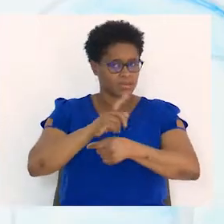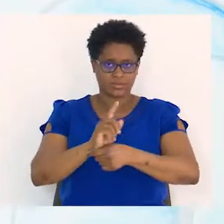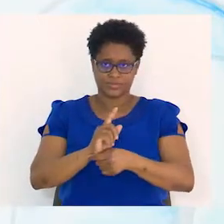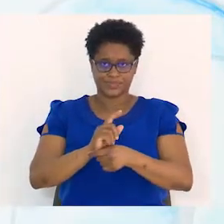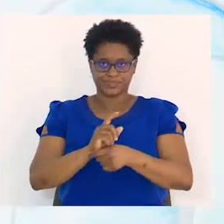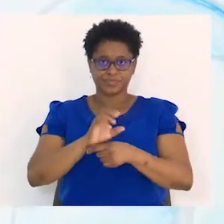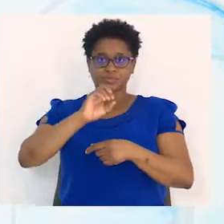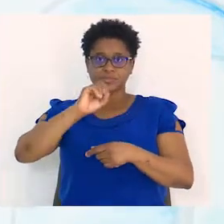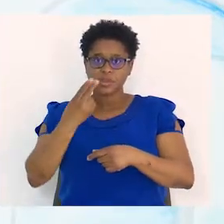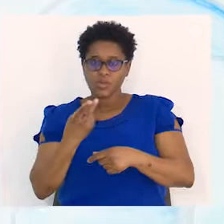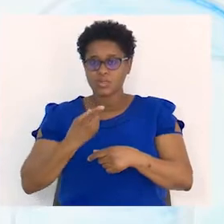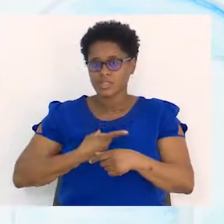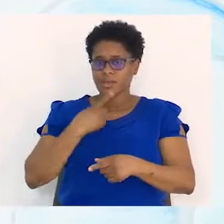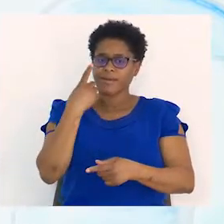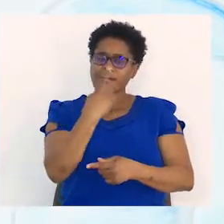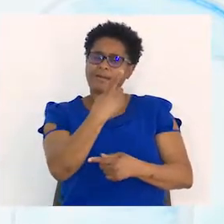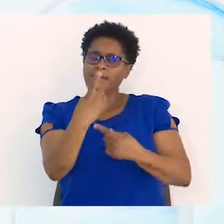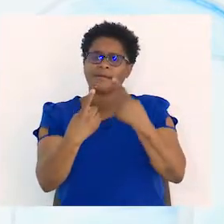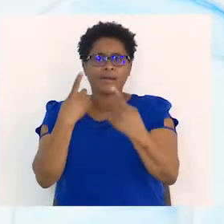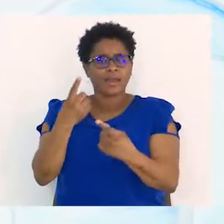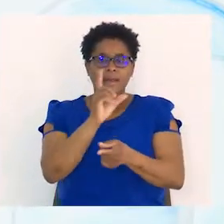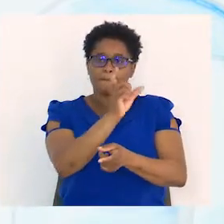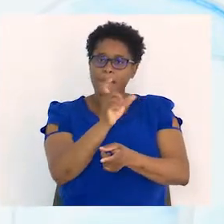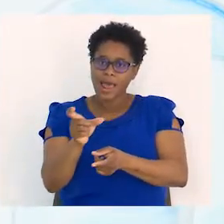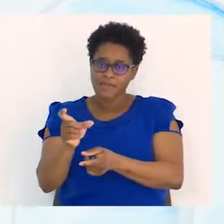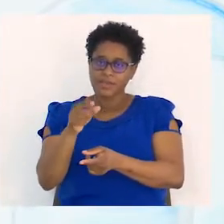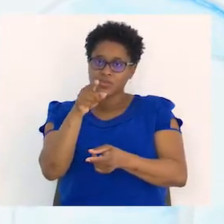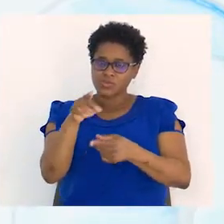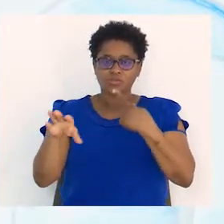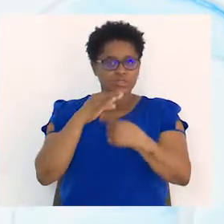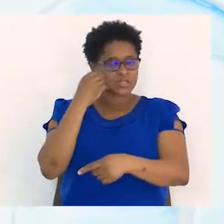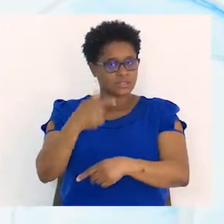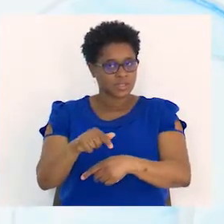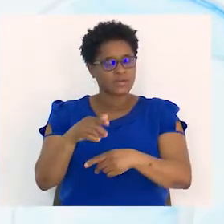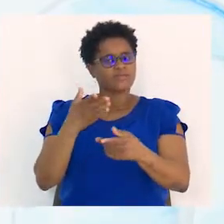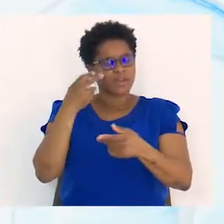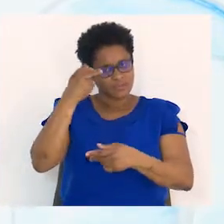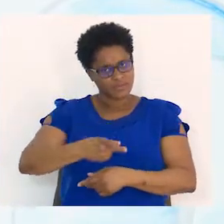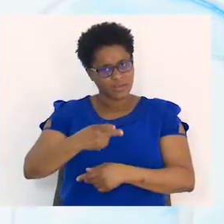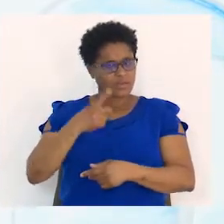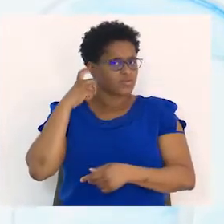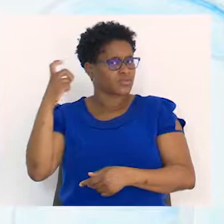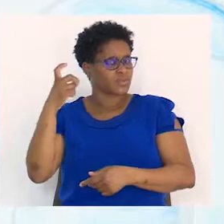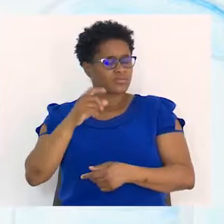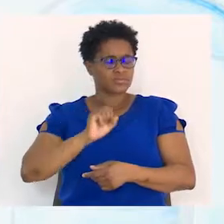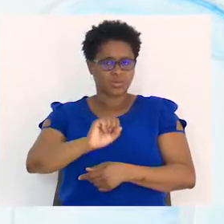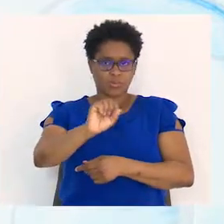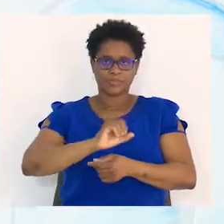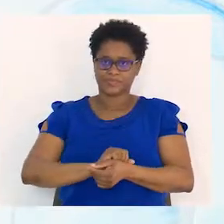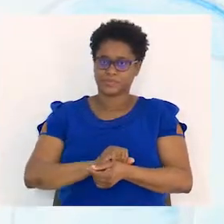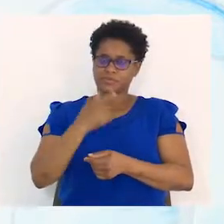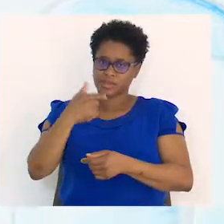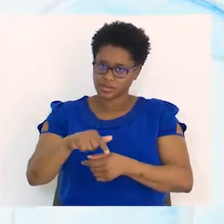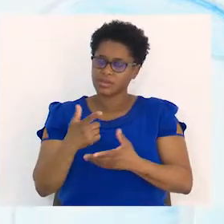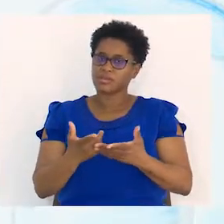Ou seja, cada palavra que tu conseguires ter vai manter o seu som. Vai manter o seu